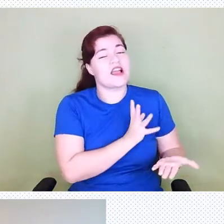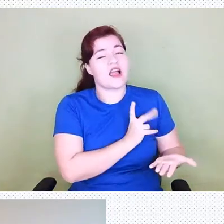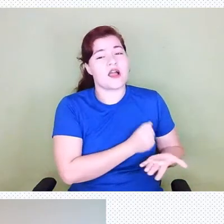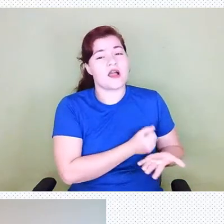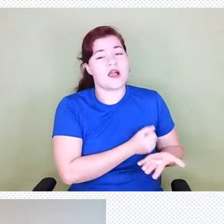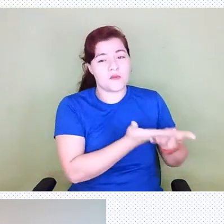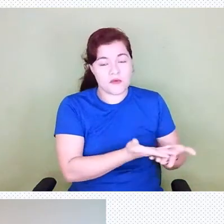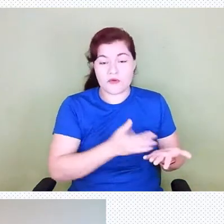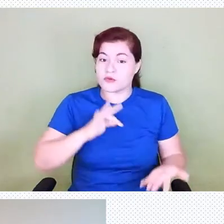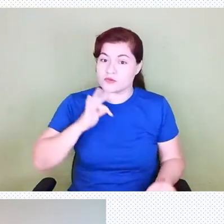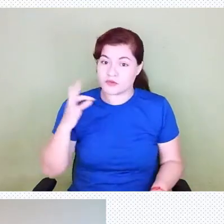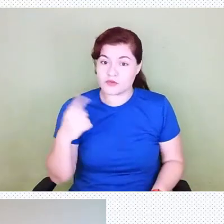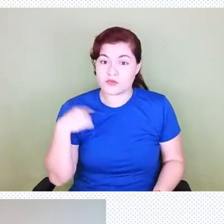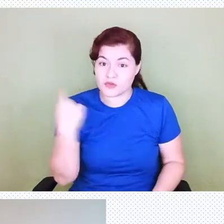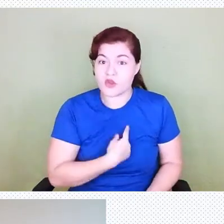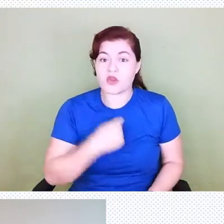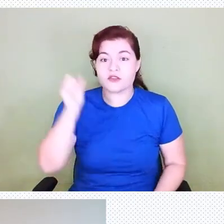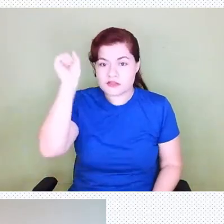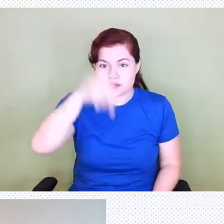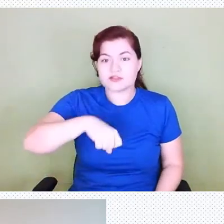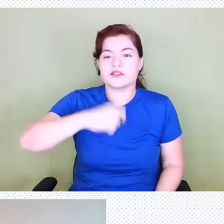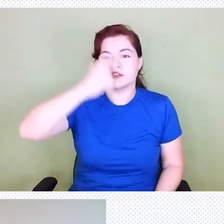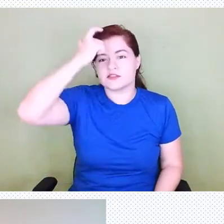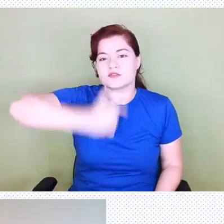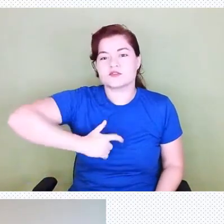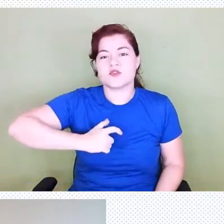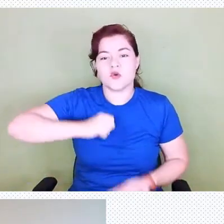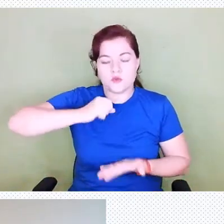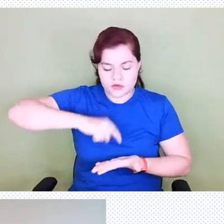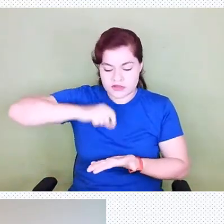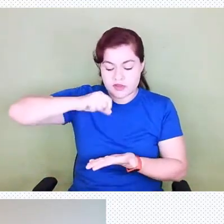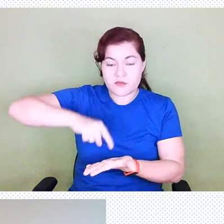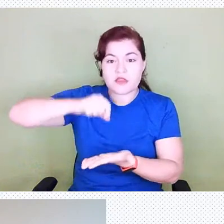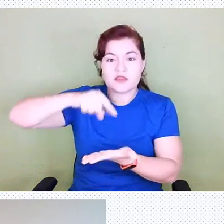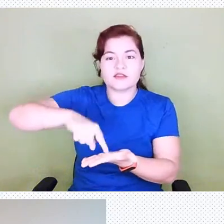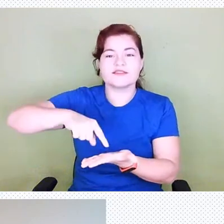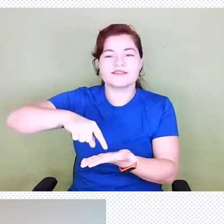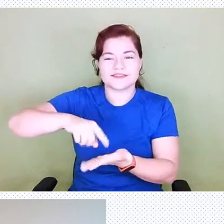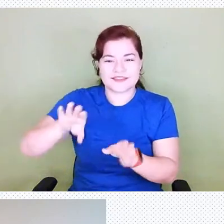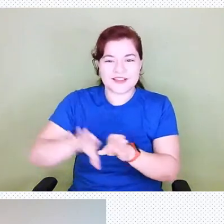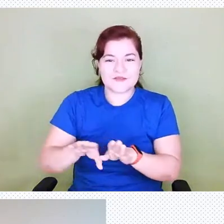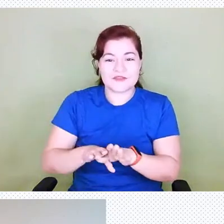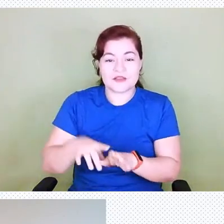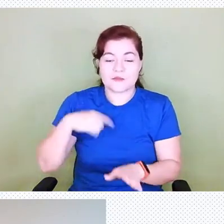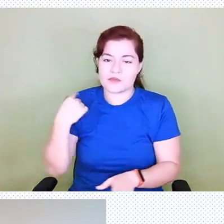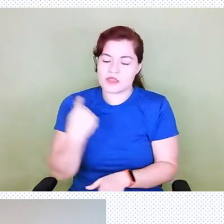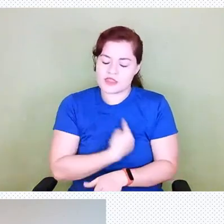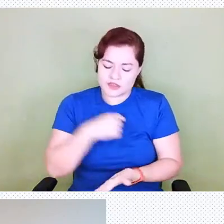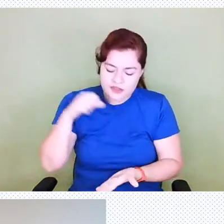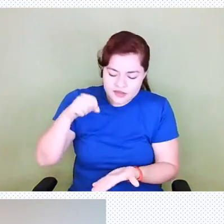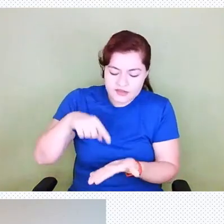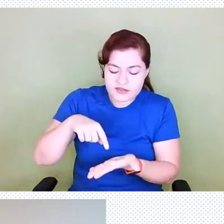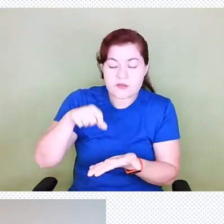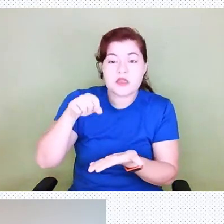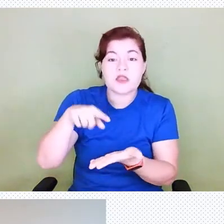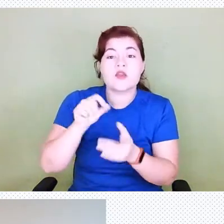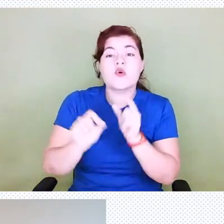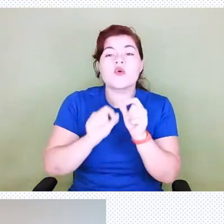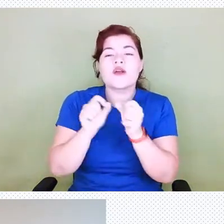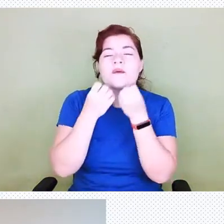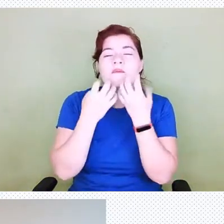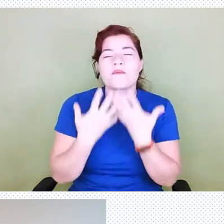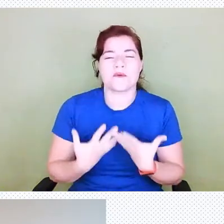nós somos, sim, pessoas semeadoras, mas que nós semeemos o que é